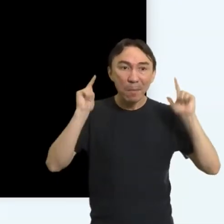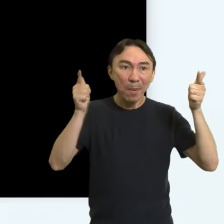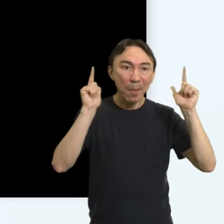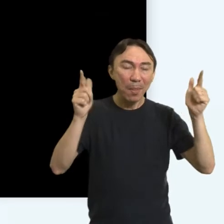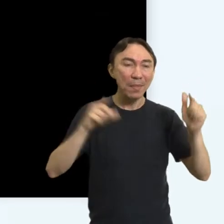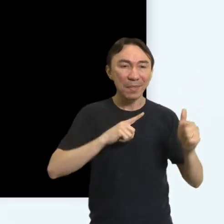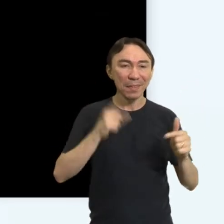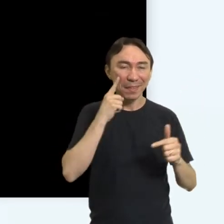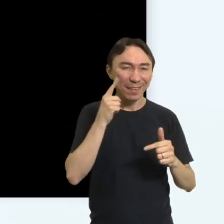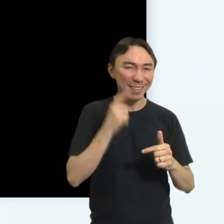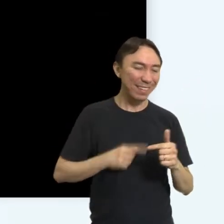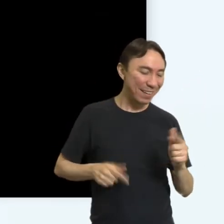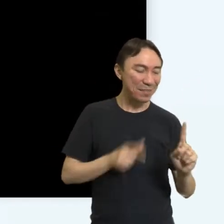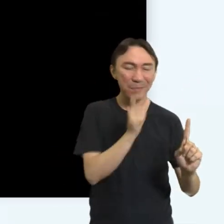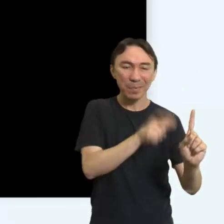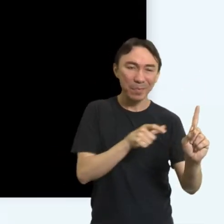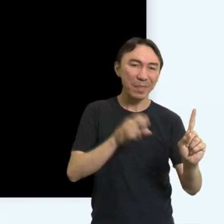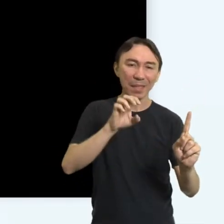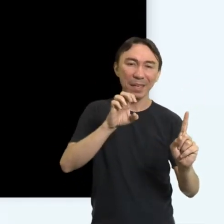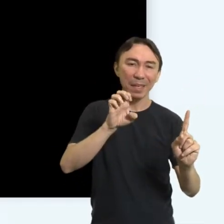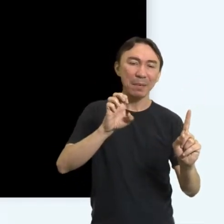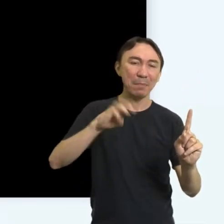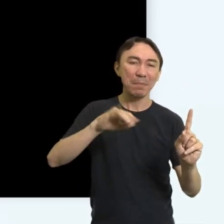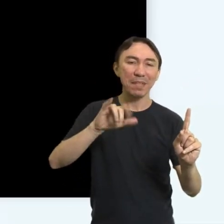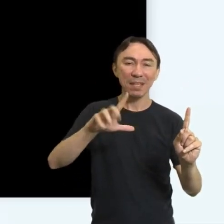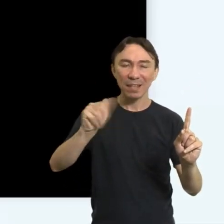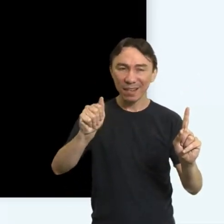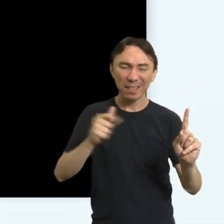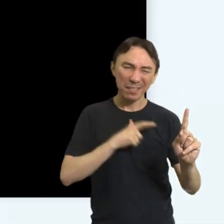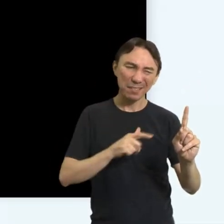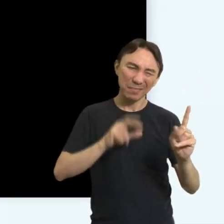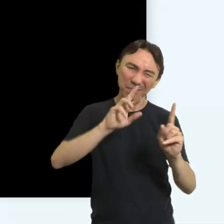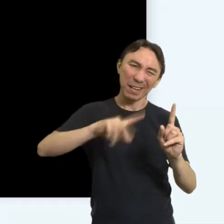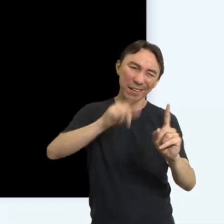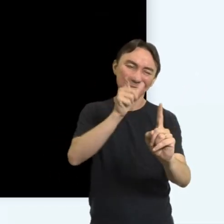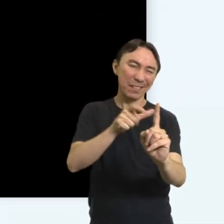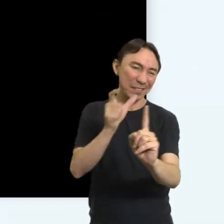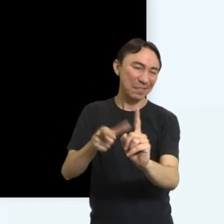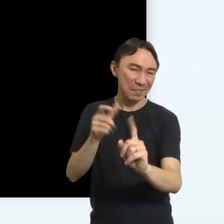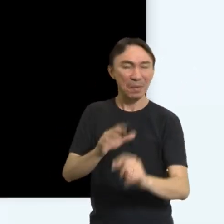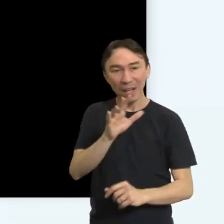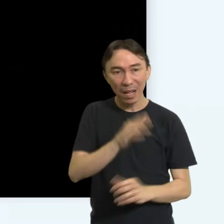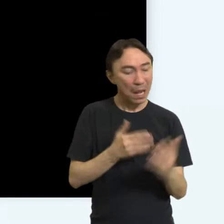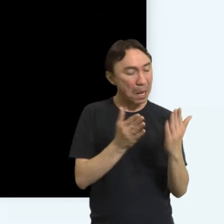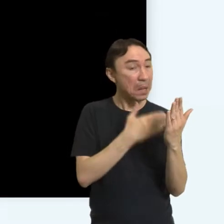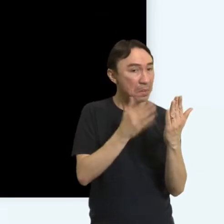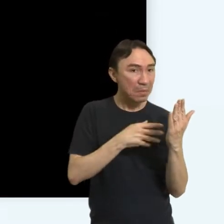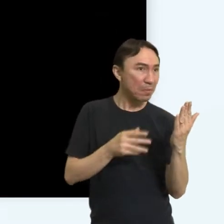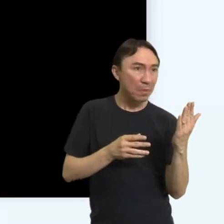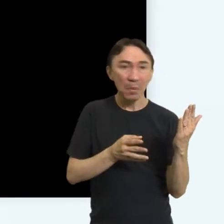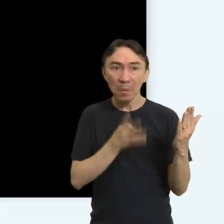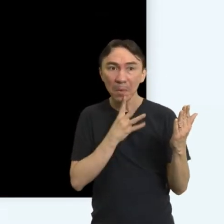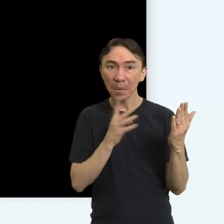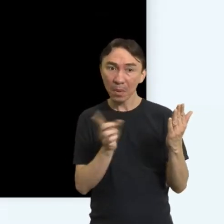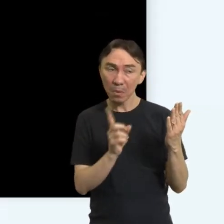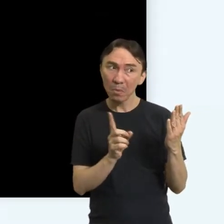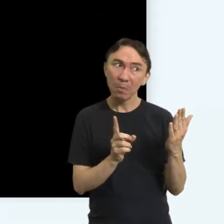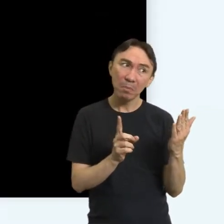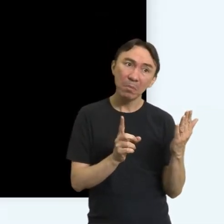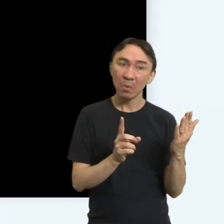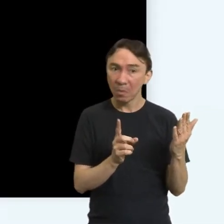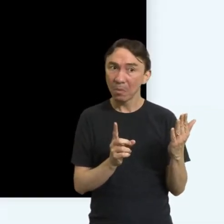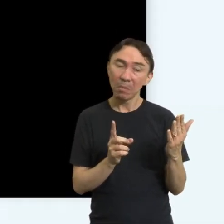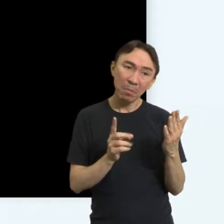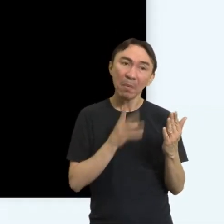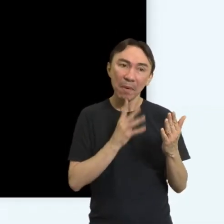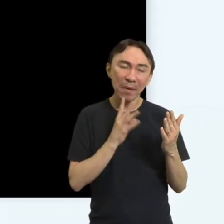e as demais personagens do Sítio do Pica-Pau Amarelo. Mas talvez você não conheça o livro. Ou até conheça, só que